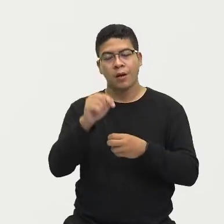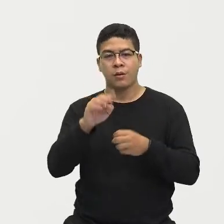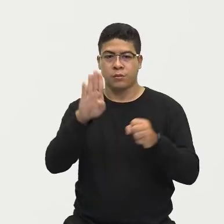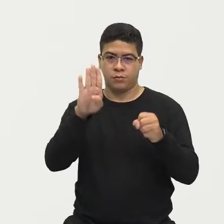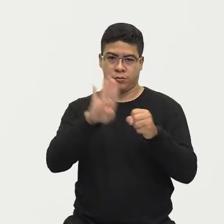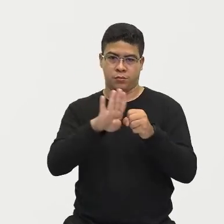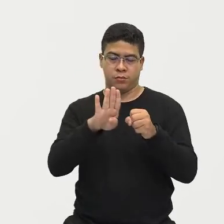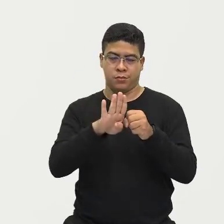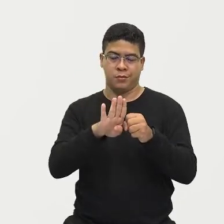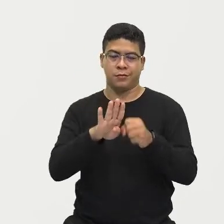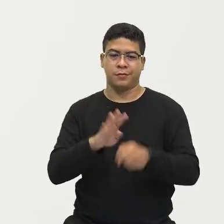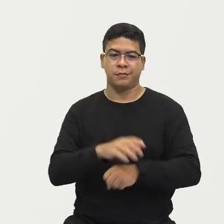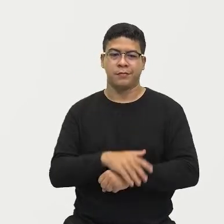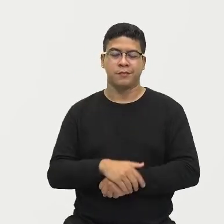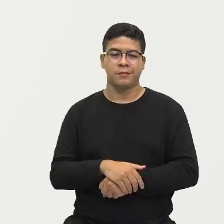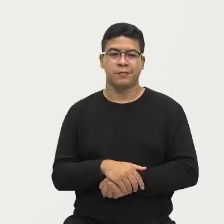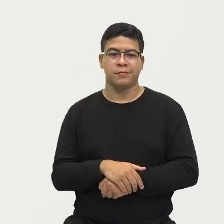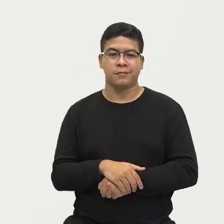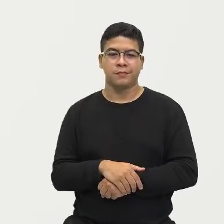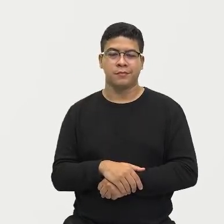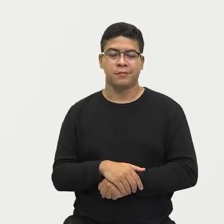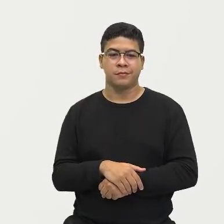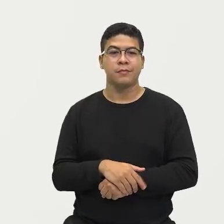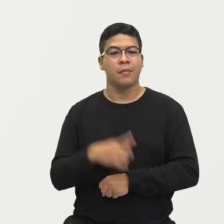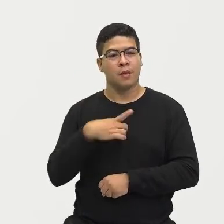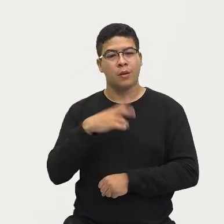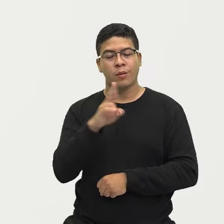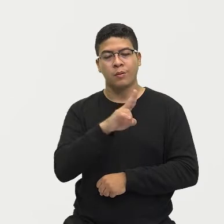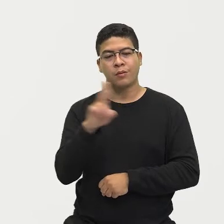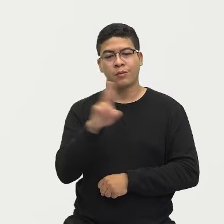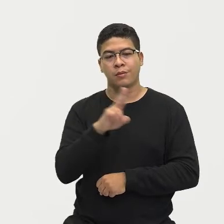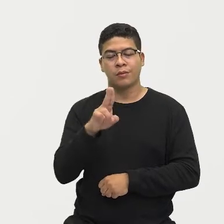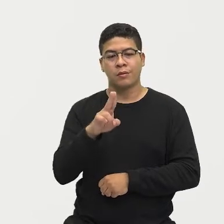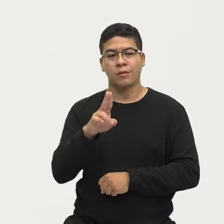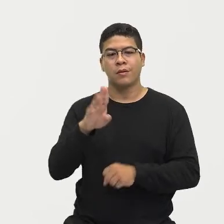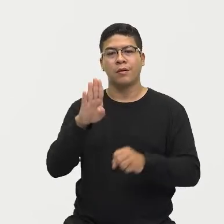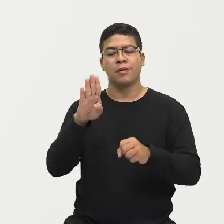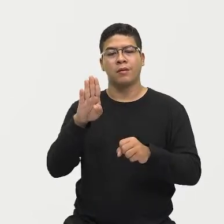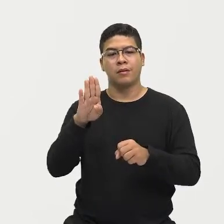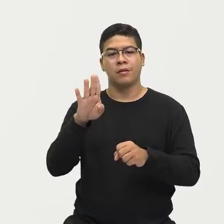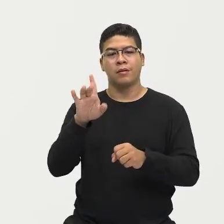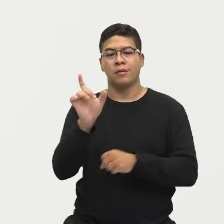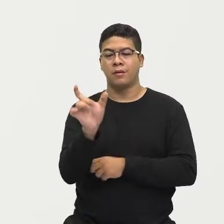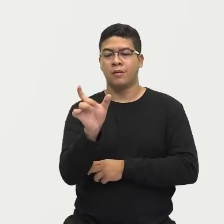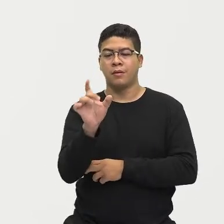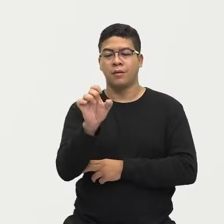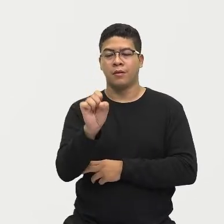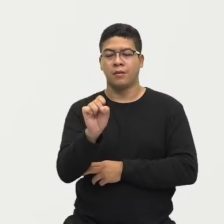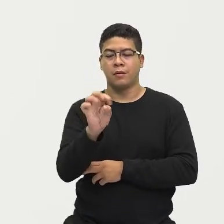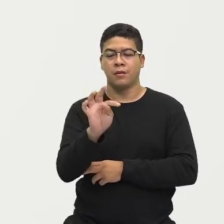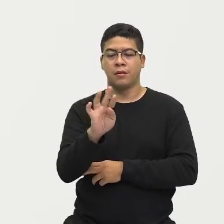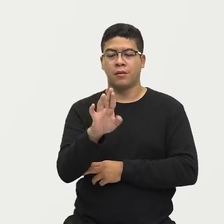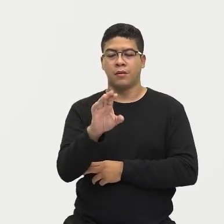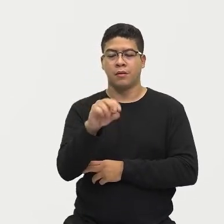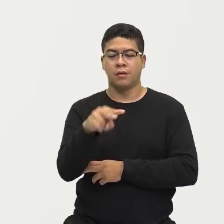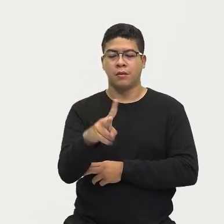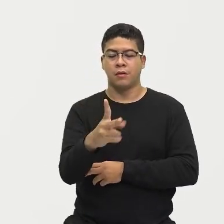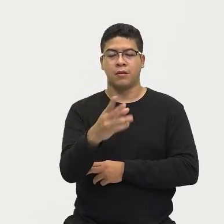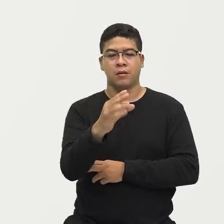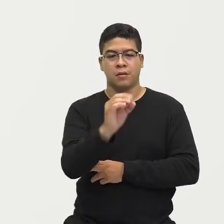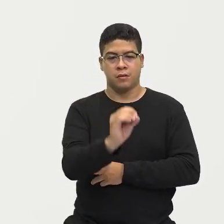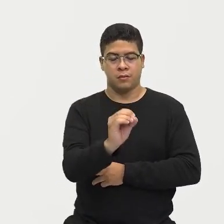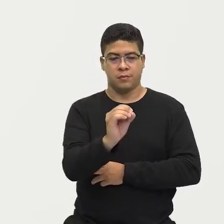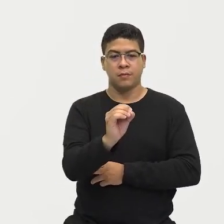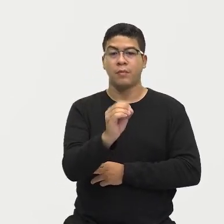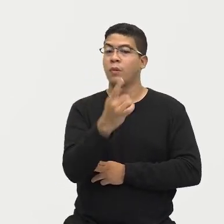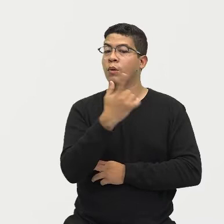substantivo. Muito bem. Então temos um substantivo aqui, temos um nome, os estranhos. Agora vamos ver outro exemplo aqui da